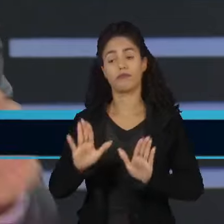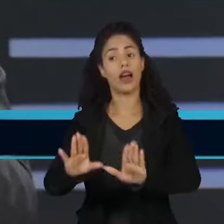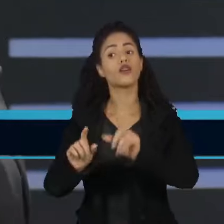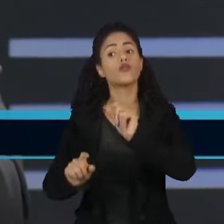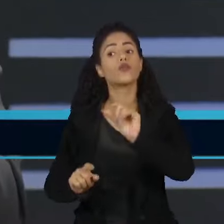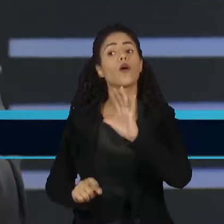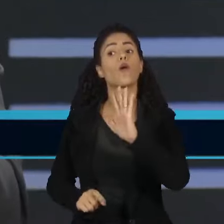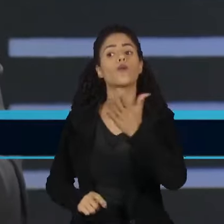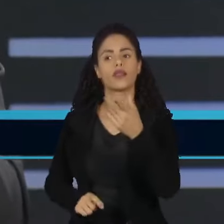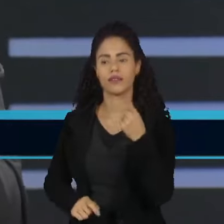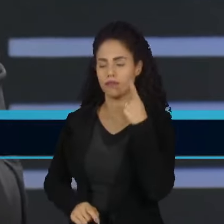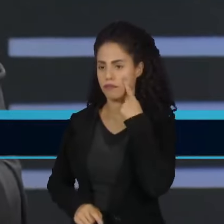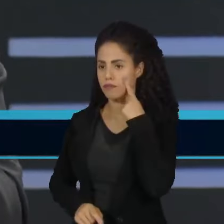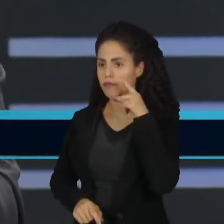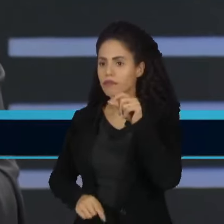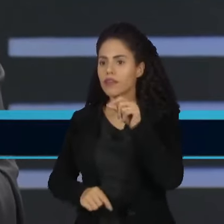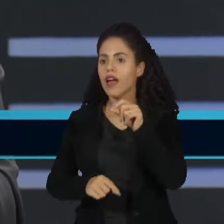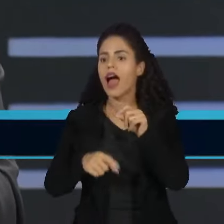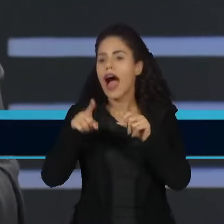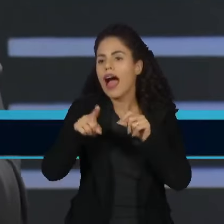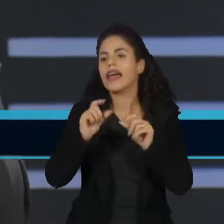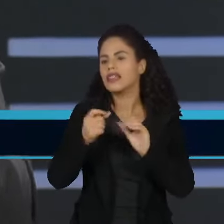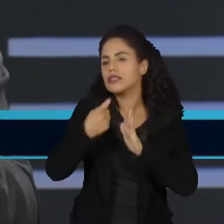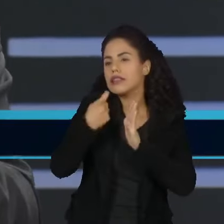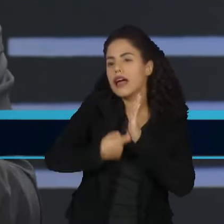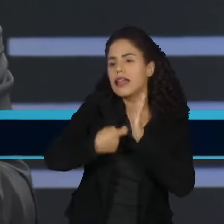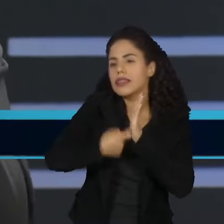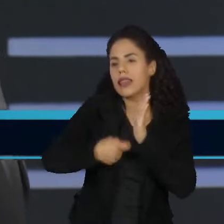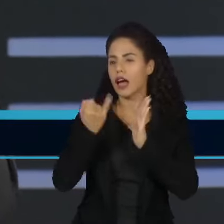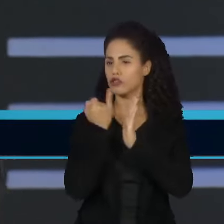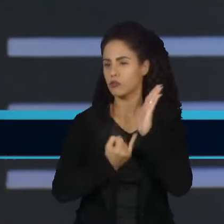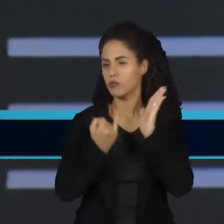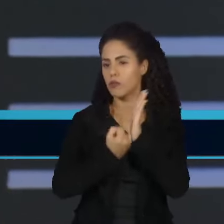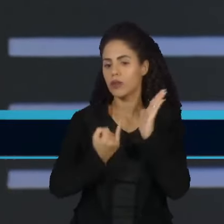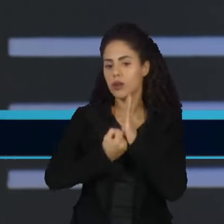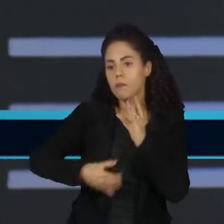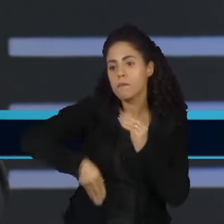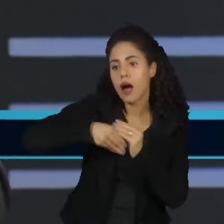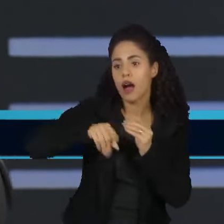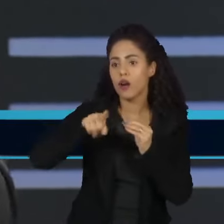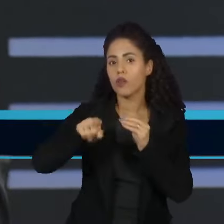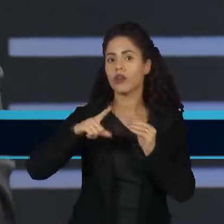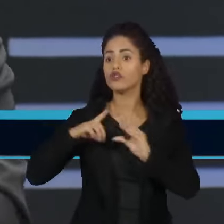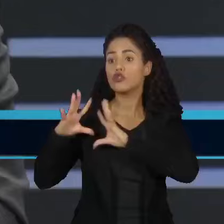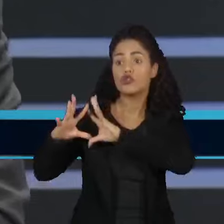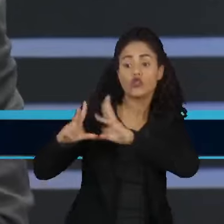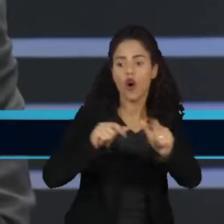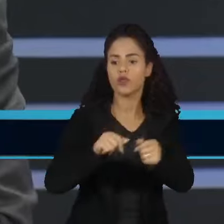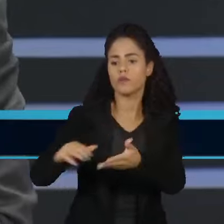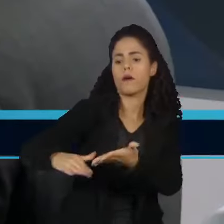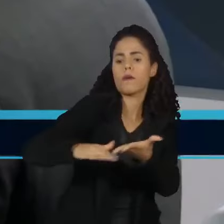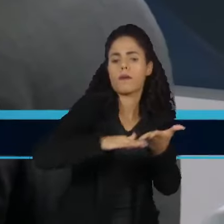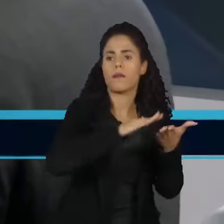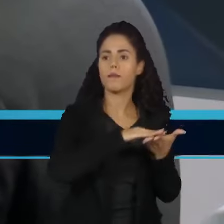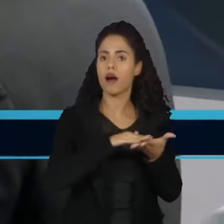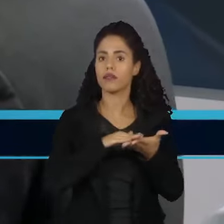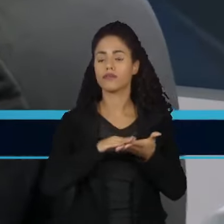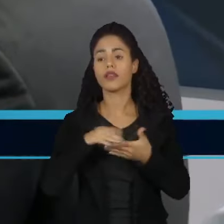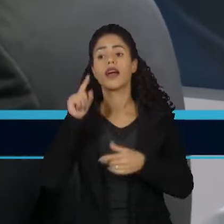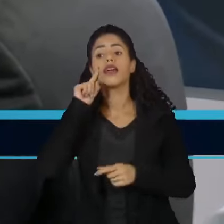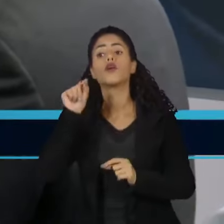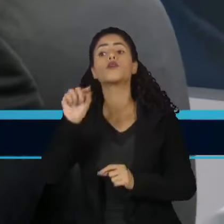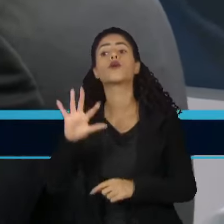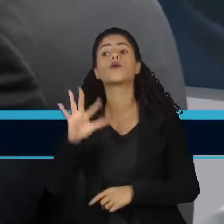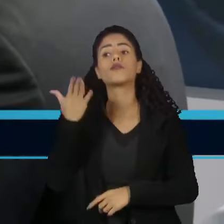acontece? Aquela taxa básica, né, do novo imposto que vai ser cobrado de todo mundo vai crescer muito. E aí o